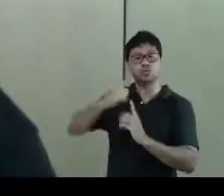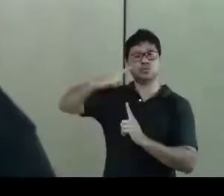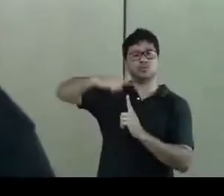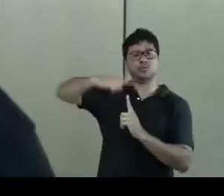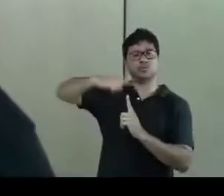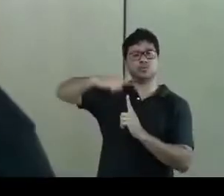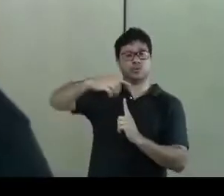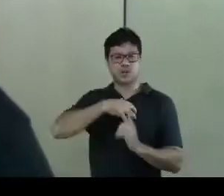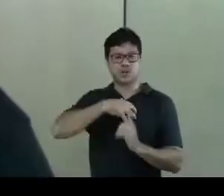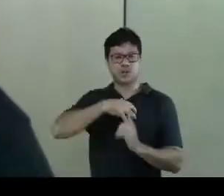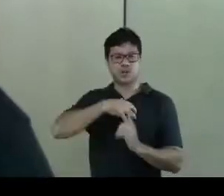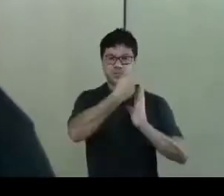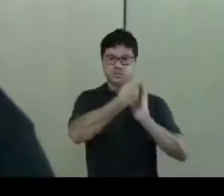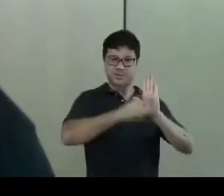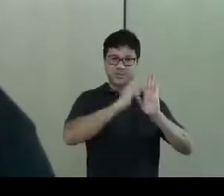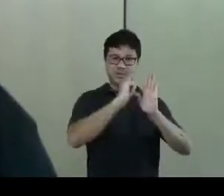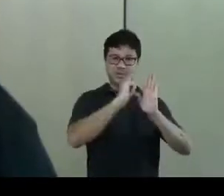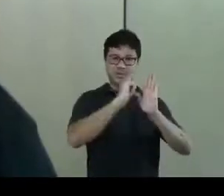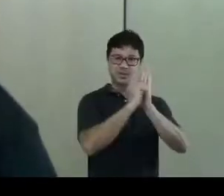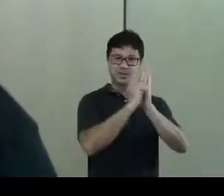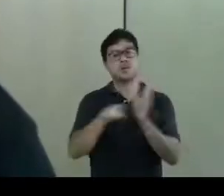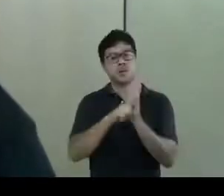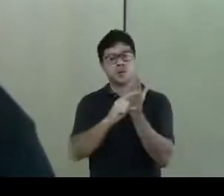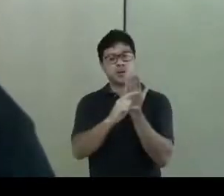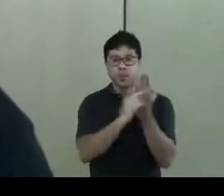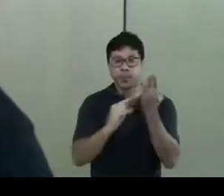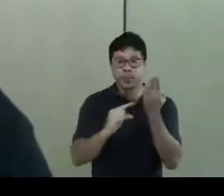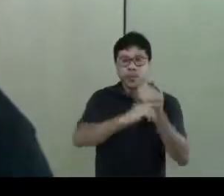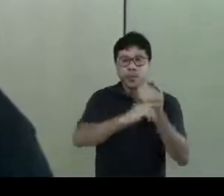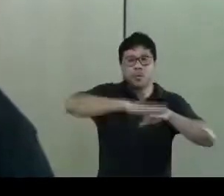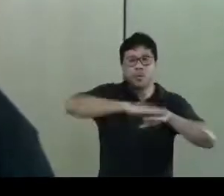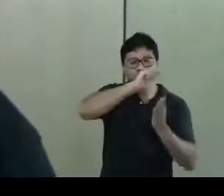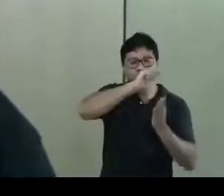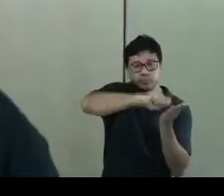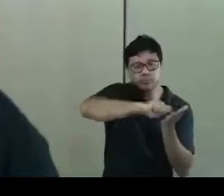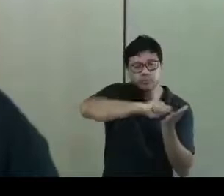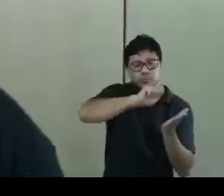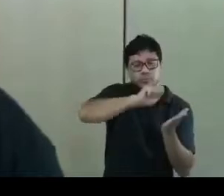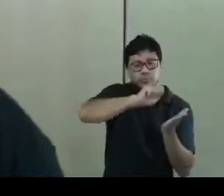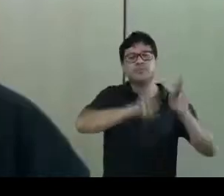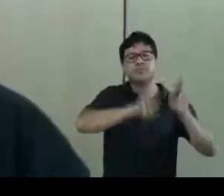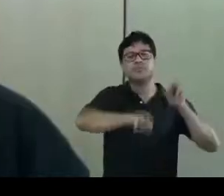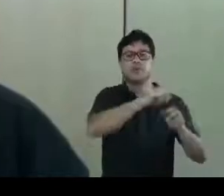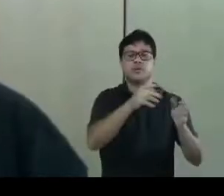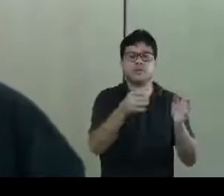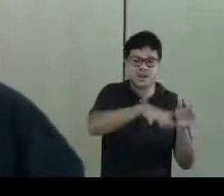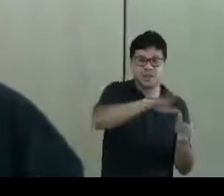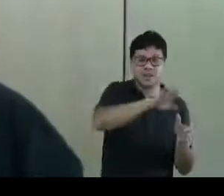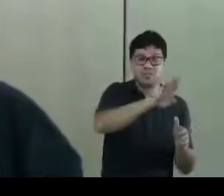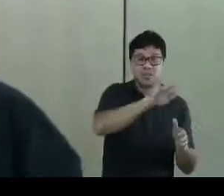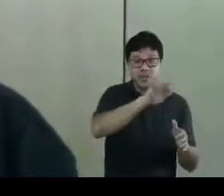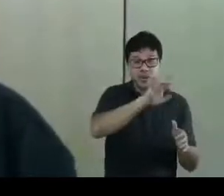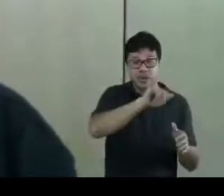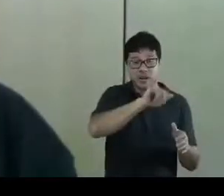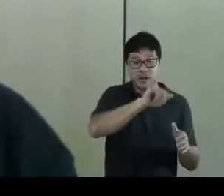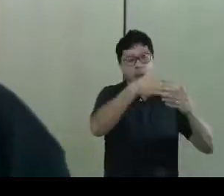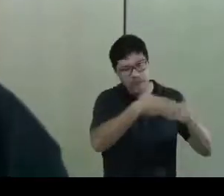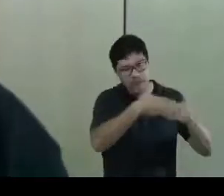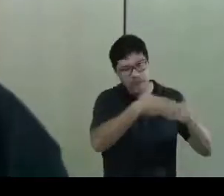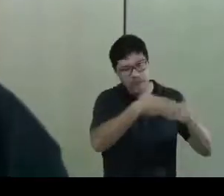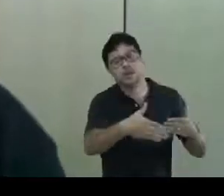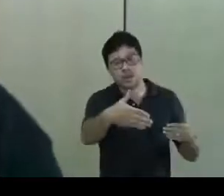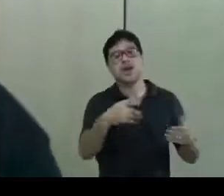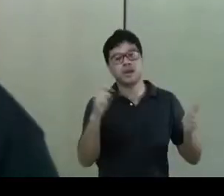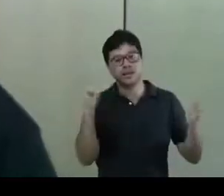estilo textual, a partir do estudo de autoria que a gente pode encontrar na produção bibliográfica, e a partir daí a